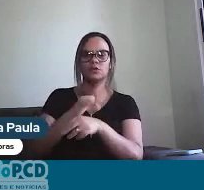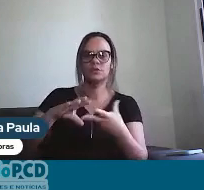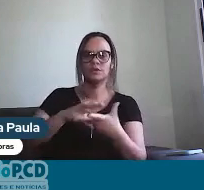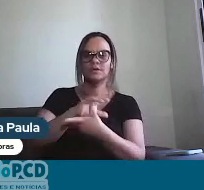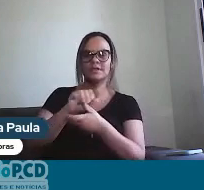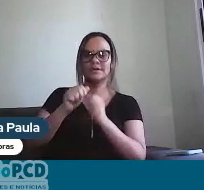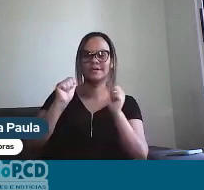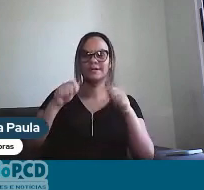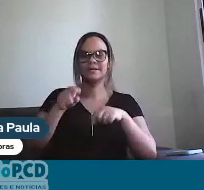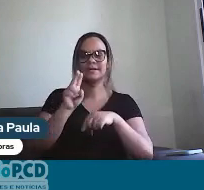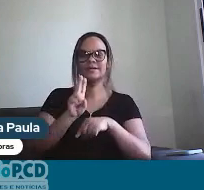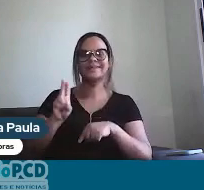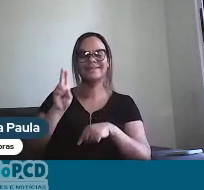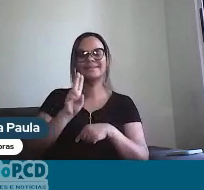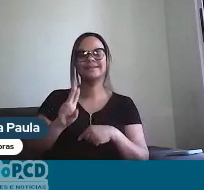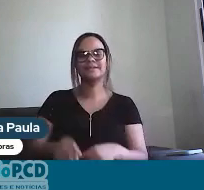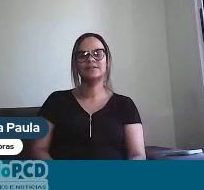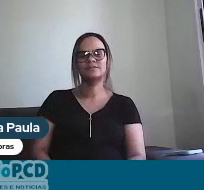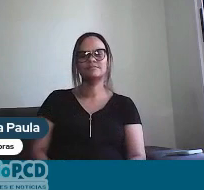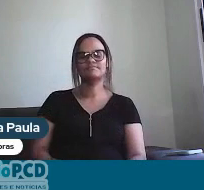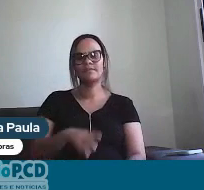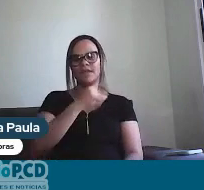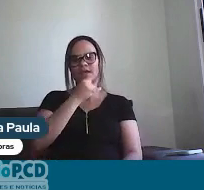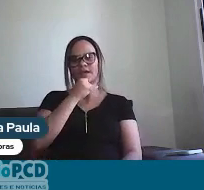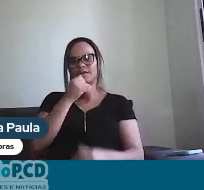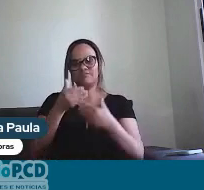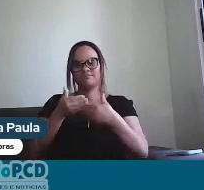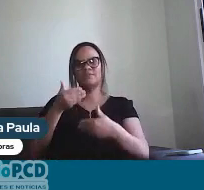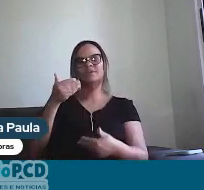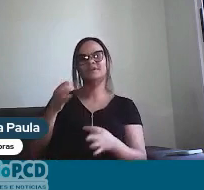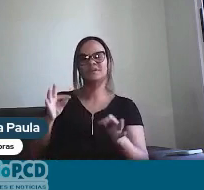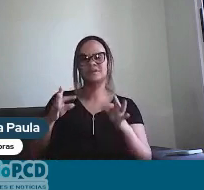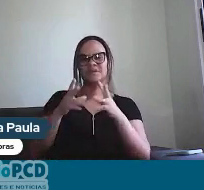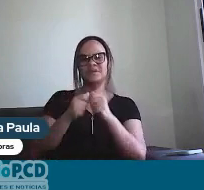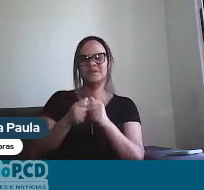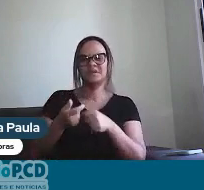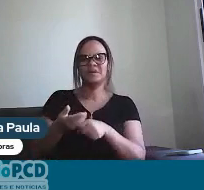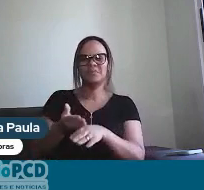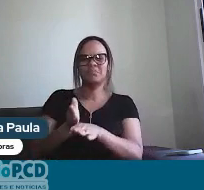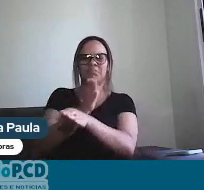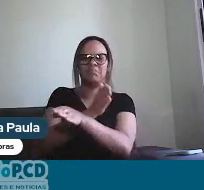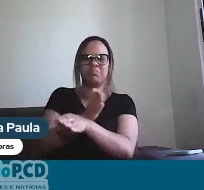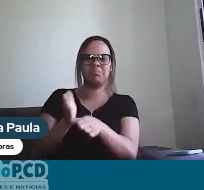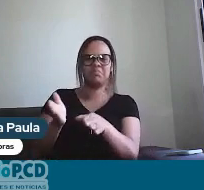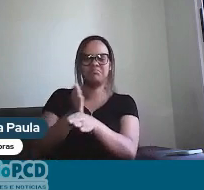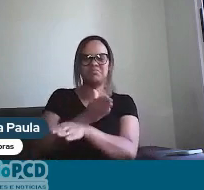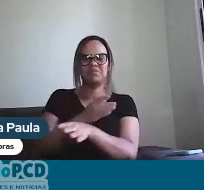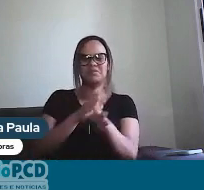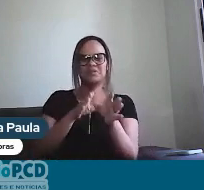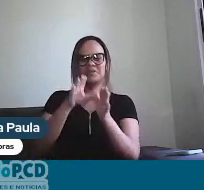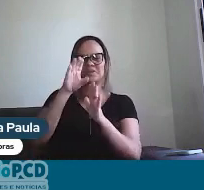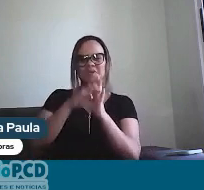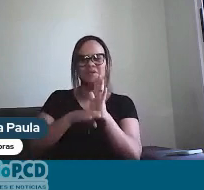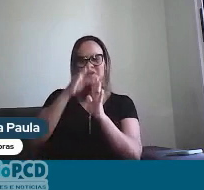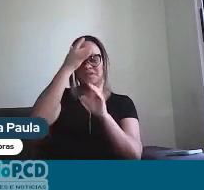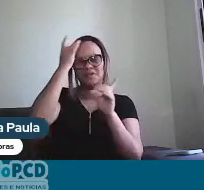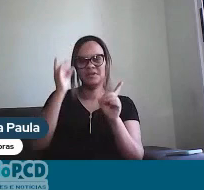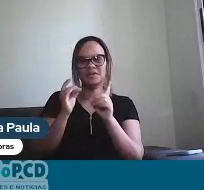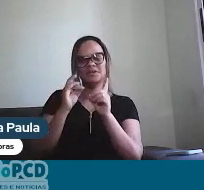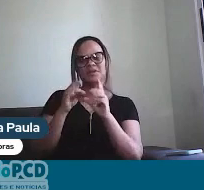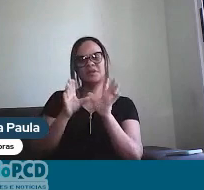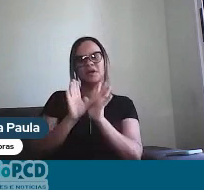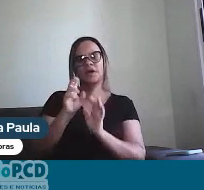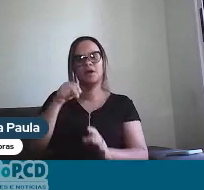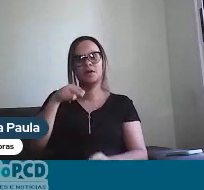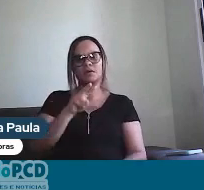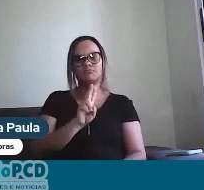gente pudesse utilizar aqui, né? Infelizmente, na época, estava todo mundo atrasado em relação ao novo conceito de deficiência da Convenção da ONU,